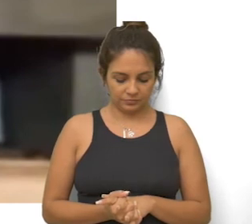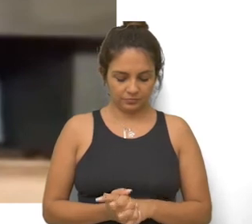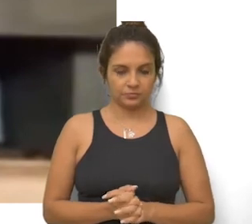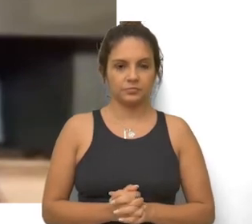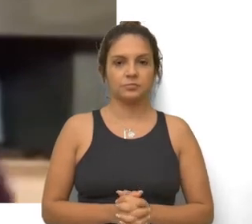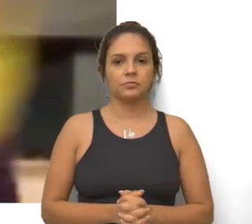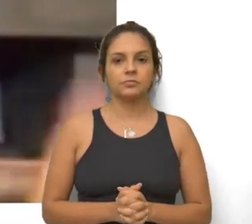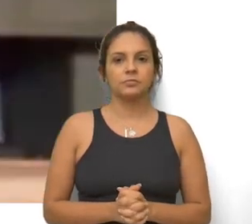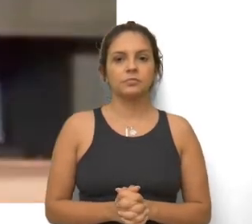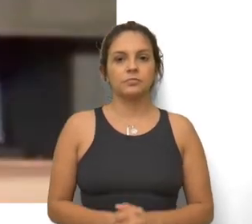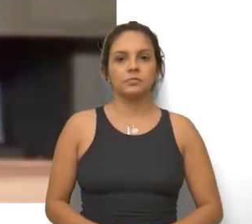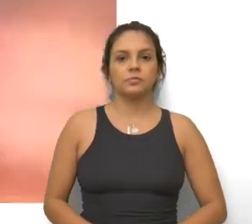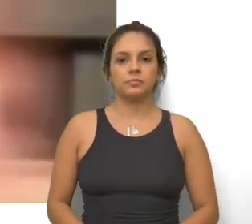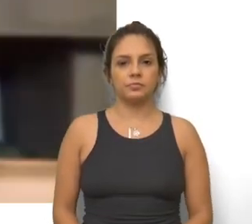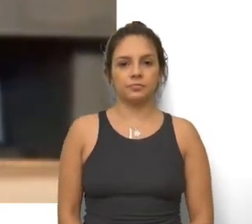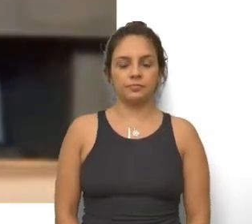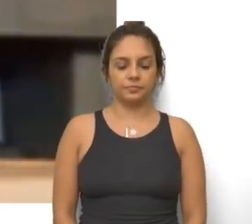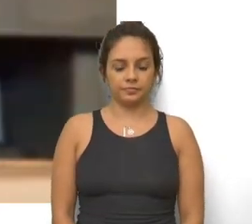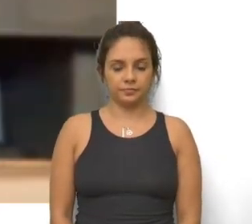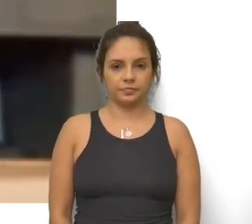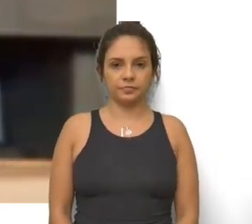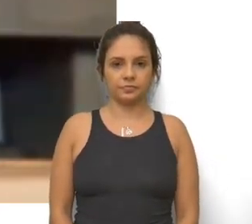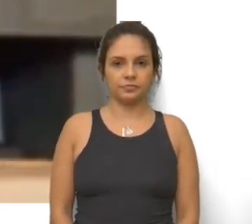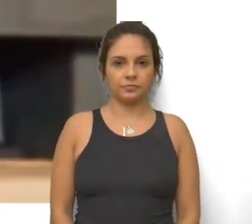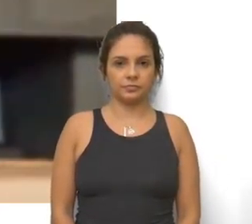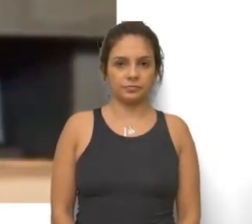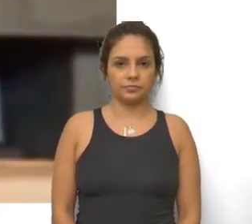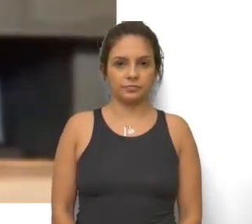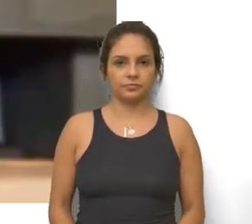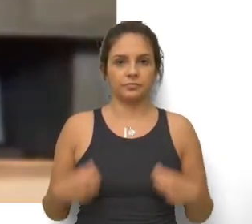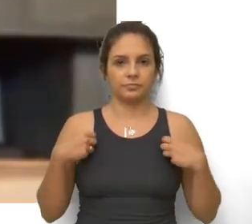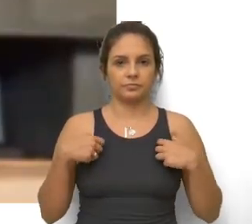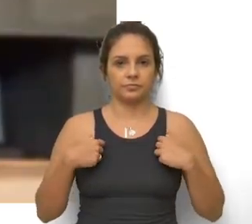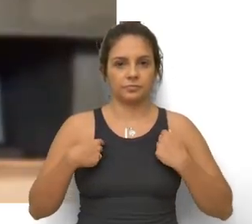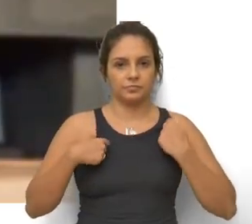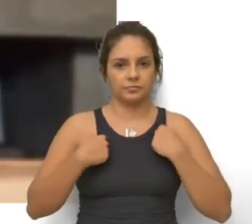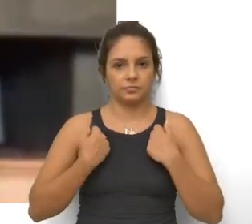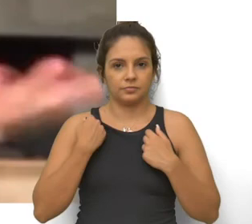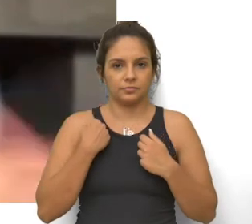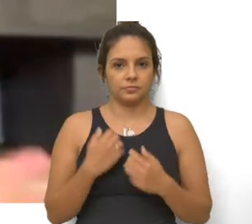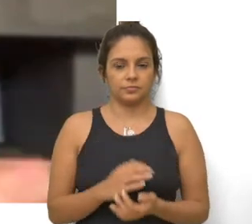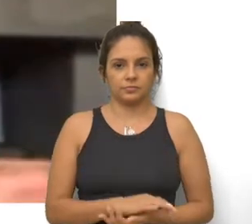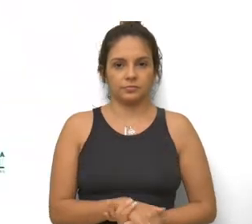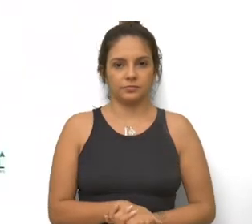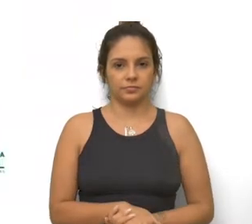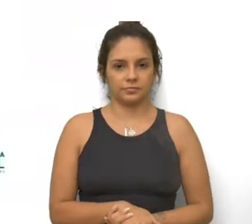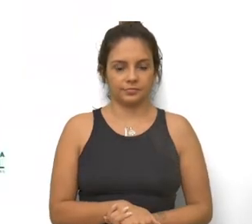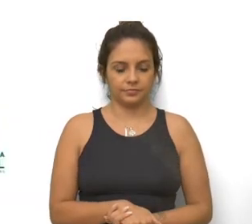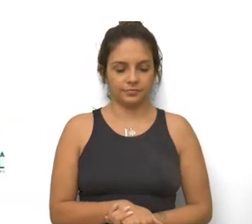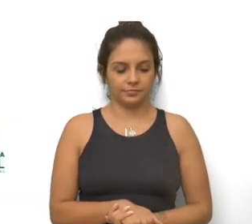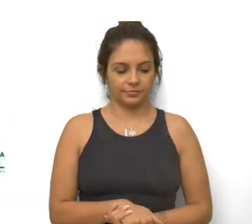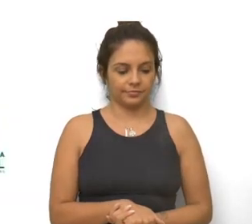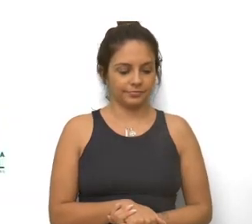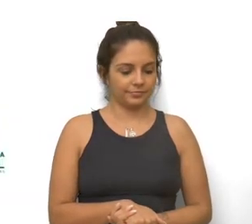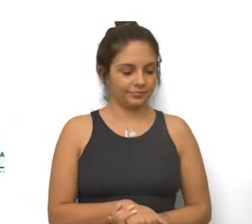E aí emendava com uma cena dela recebendo a Lota indo buscá-la em Ouro Preto de volta para o Rio de